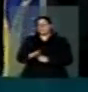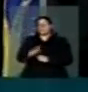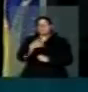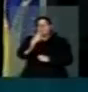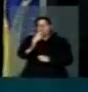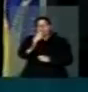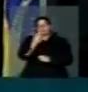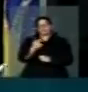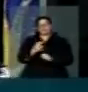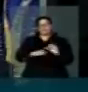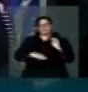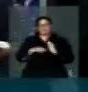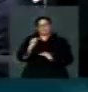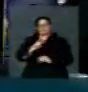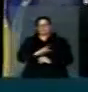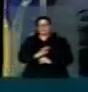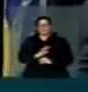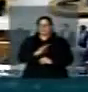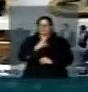divulgadas ao Brasil.